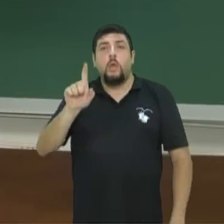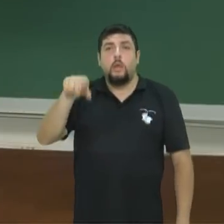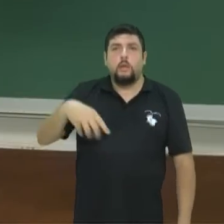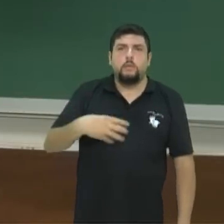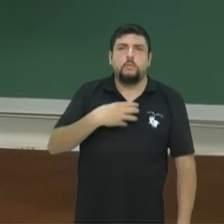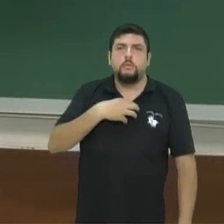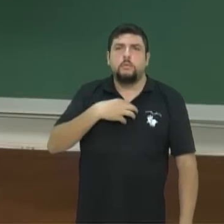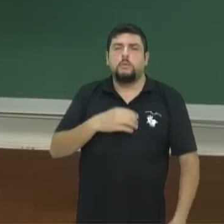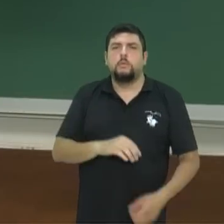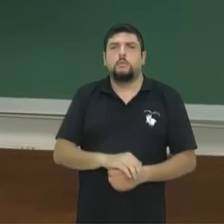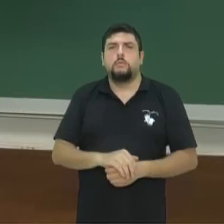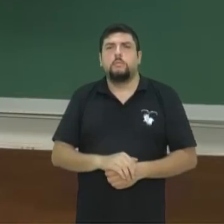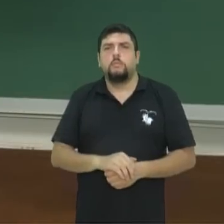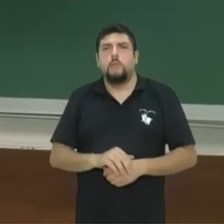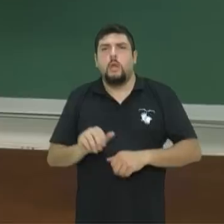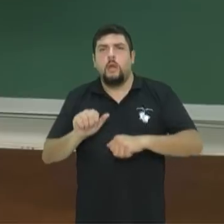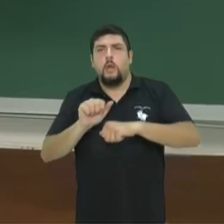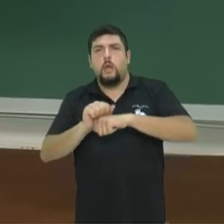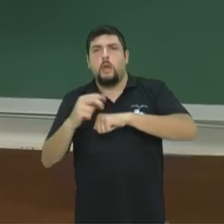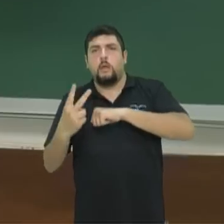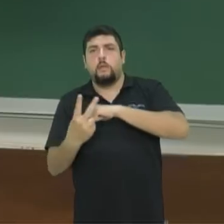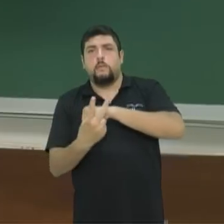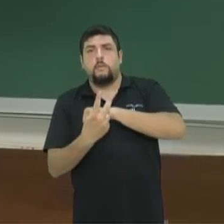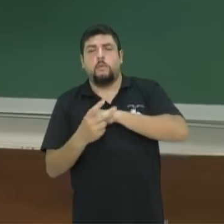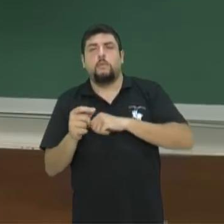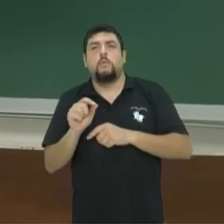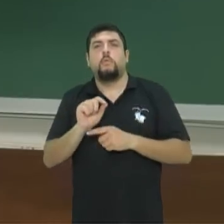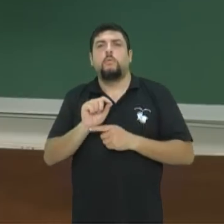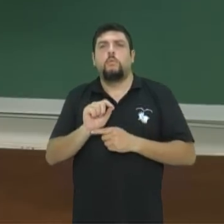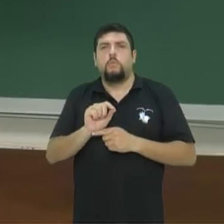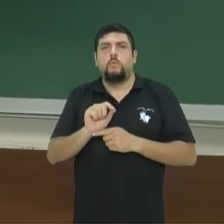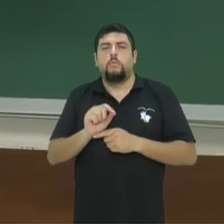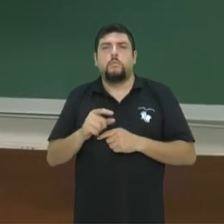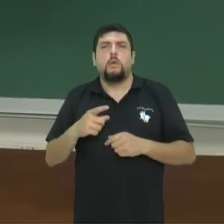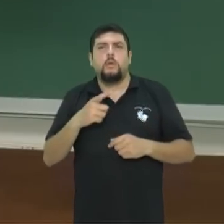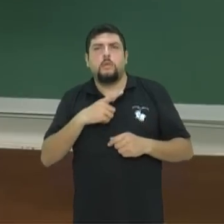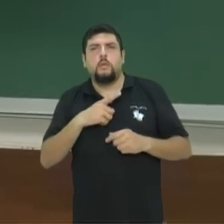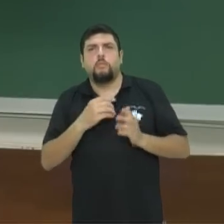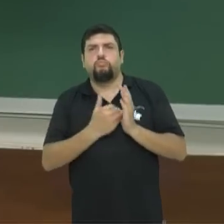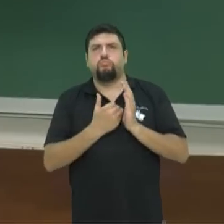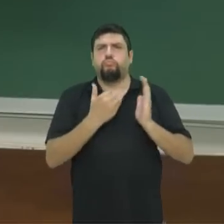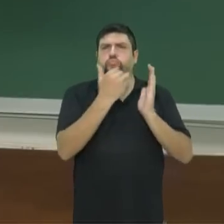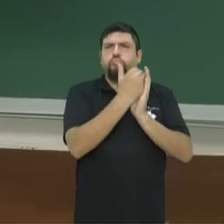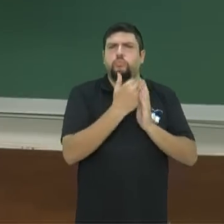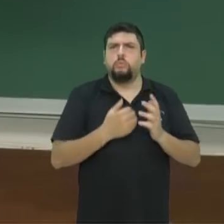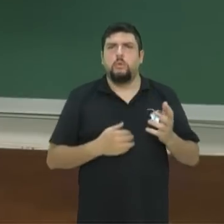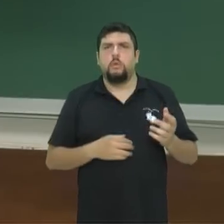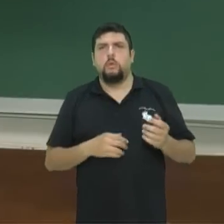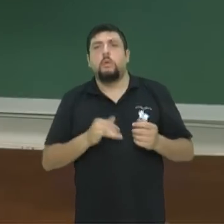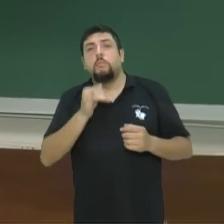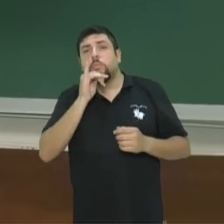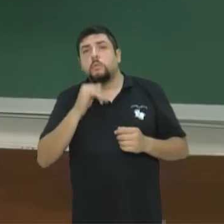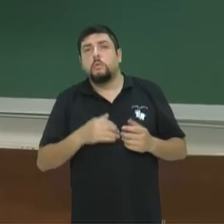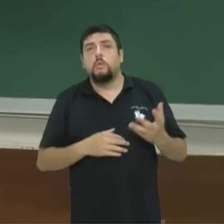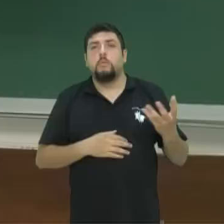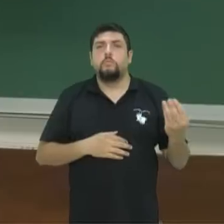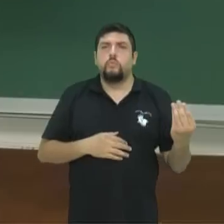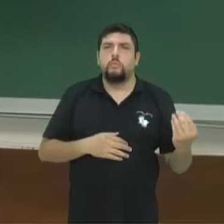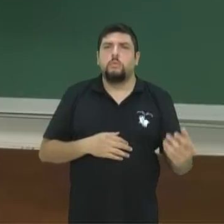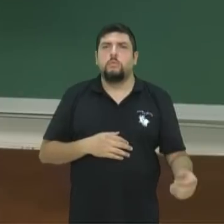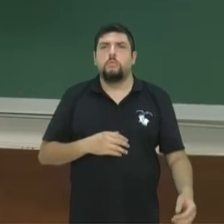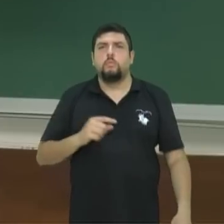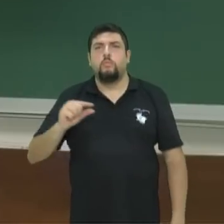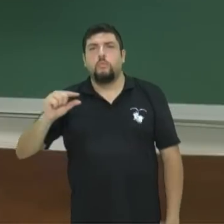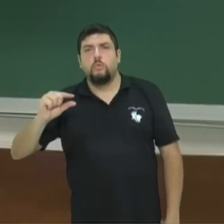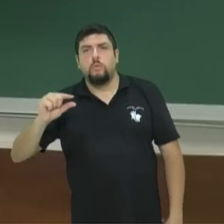aqui. E advérbios a gente estudou já em aulas anteriores, que nós temos advérbios de intensidade, muito, pouco, né? Advérbio de